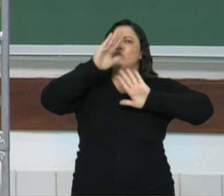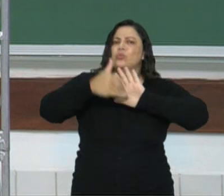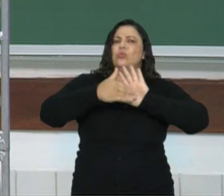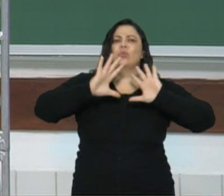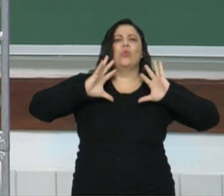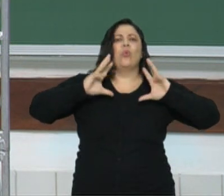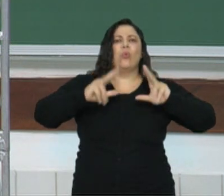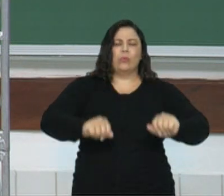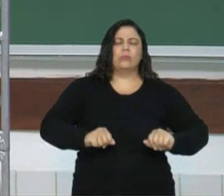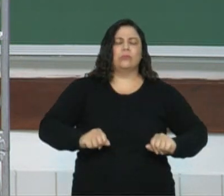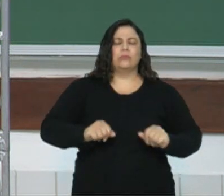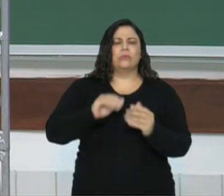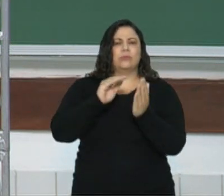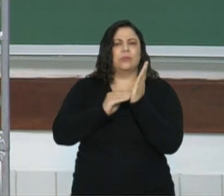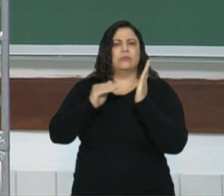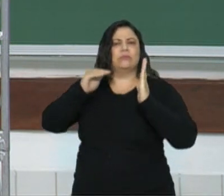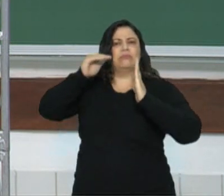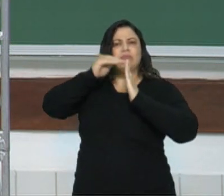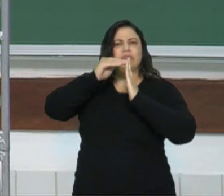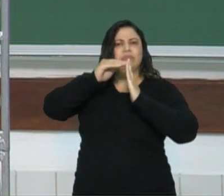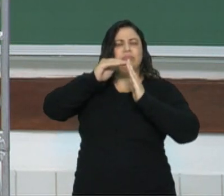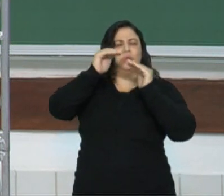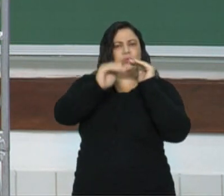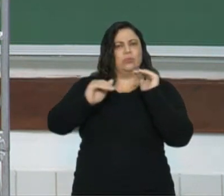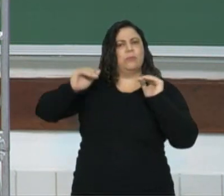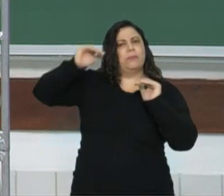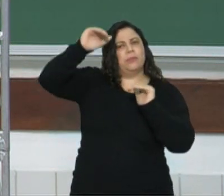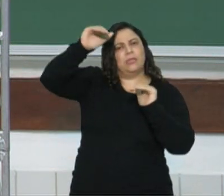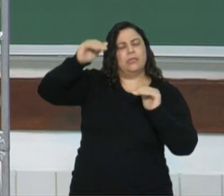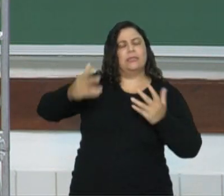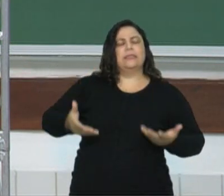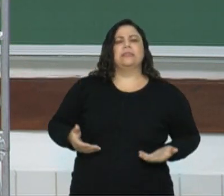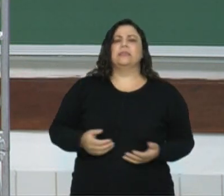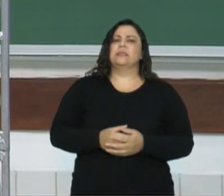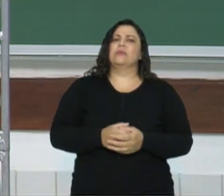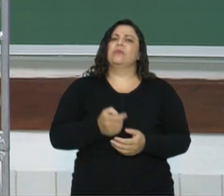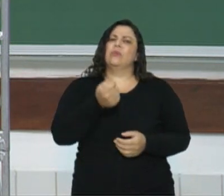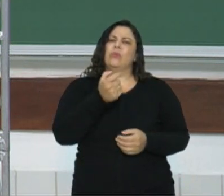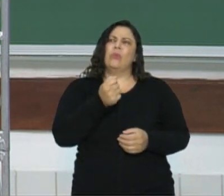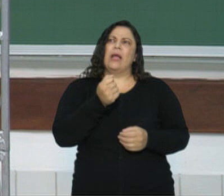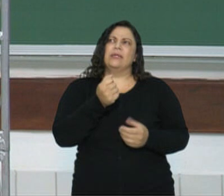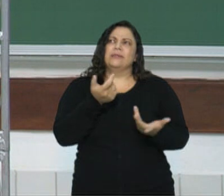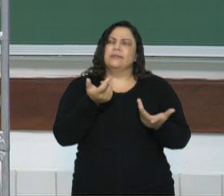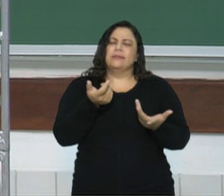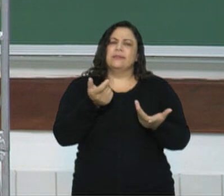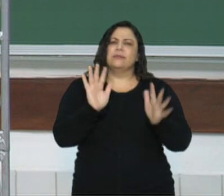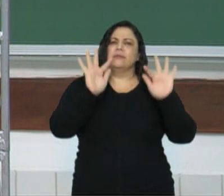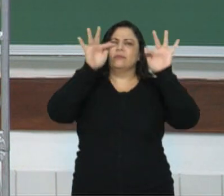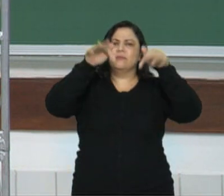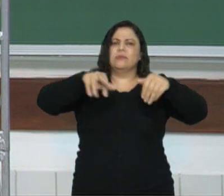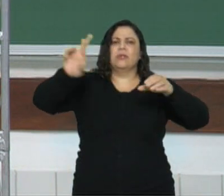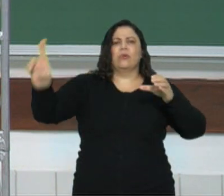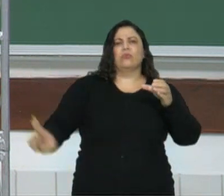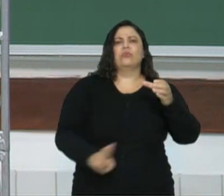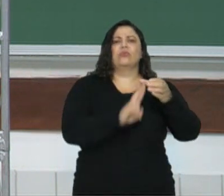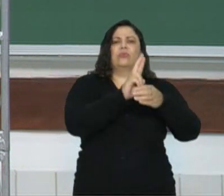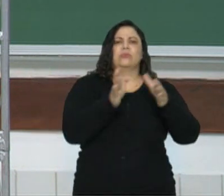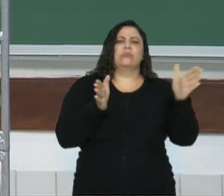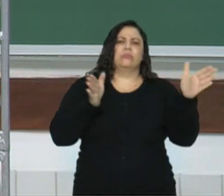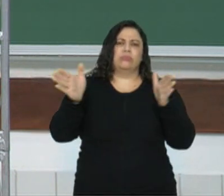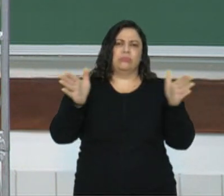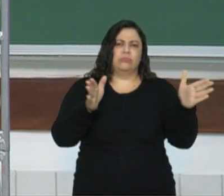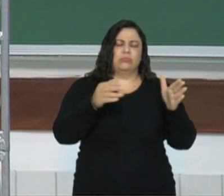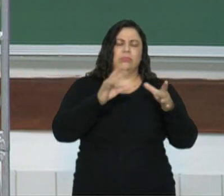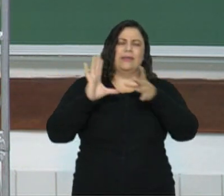da superação, que é a escolástica que veio até quase o final do Renascimento, tudo estava ligado à fé,